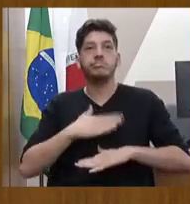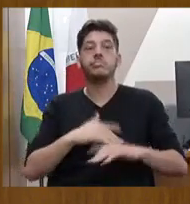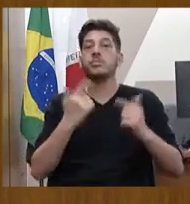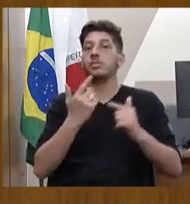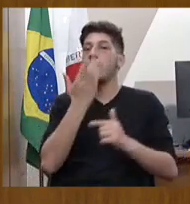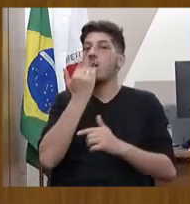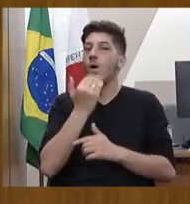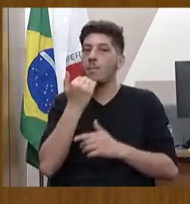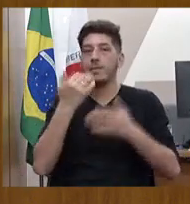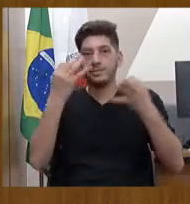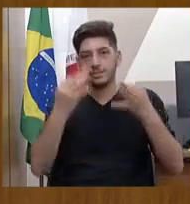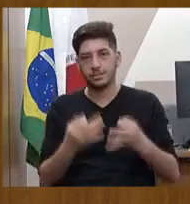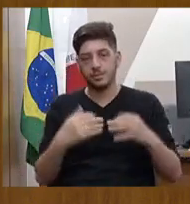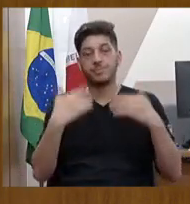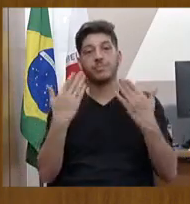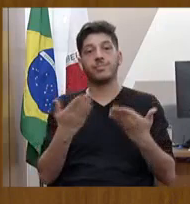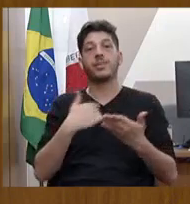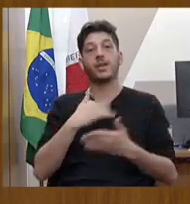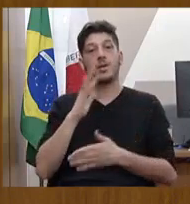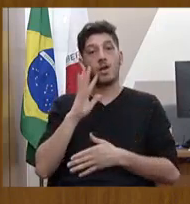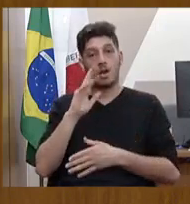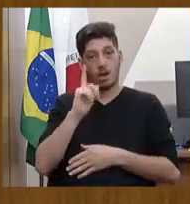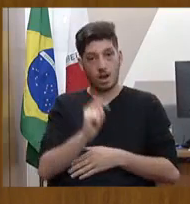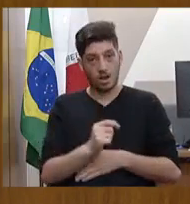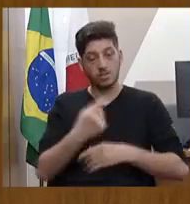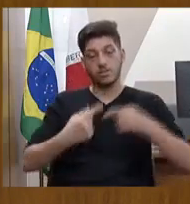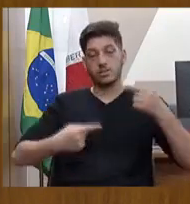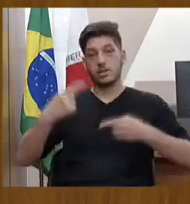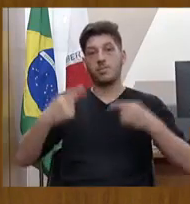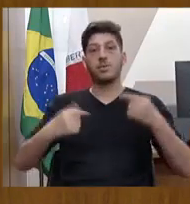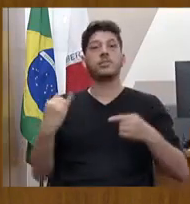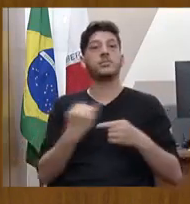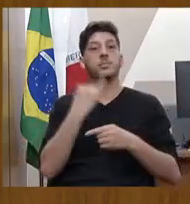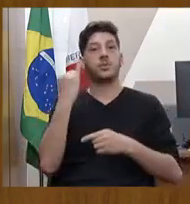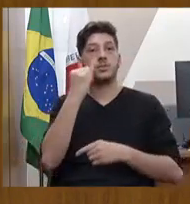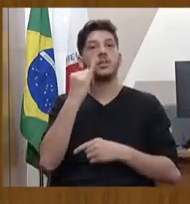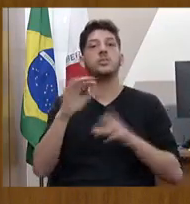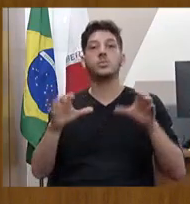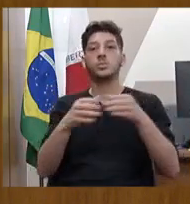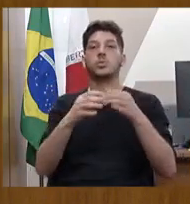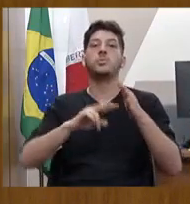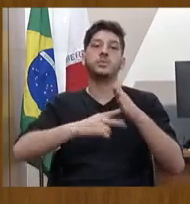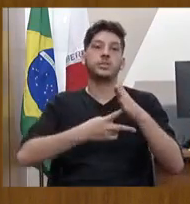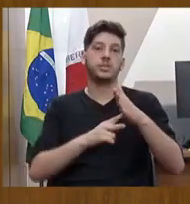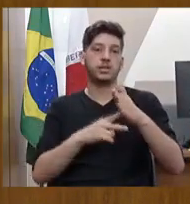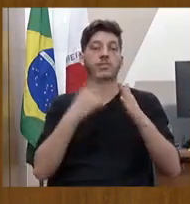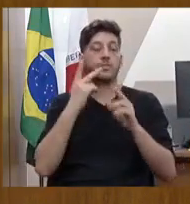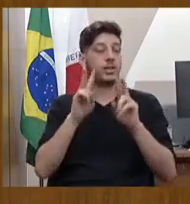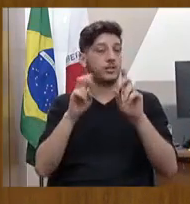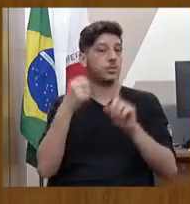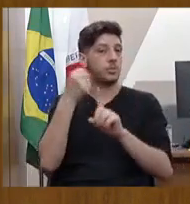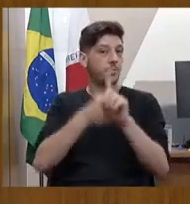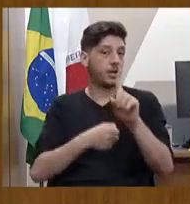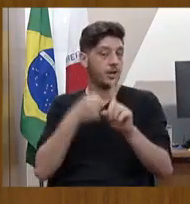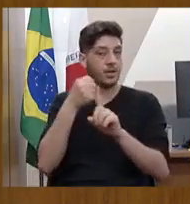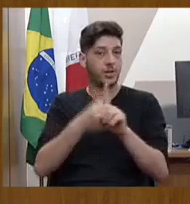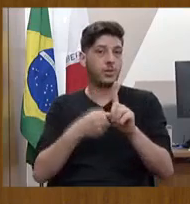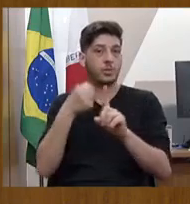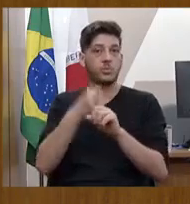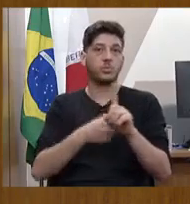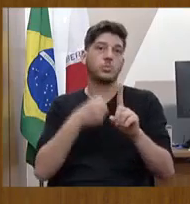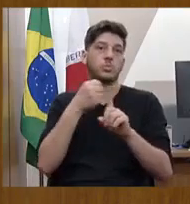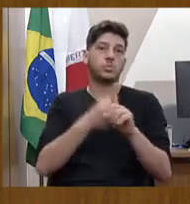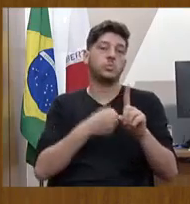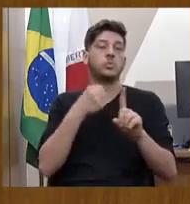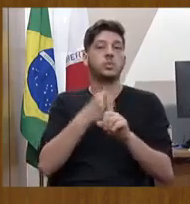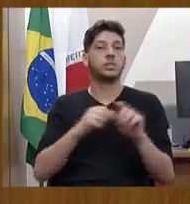então acredito também que seja para o debate para as entidades sindicais a luta para Além da questão